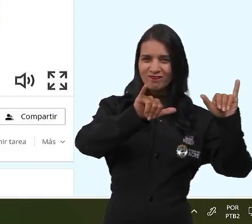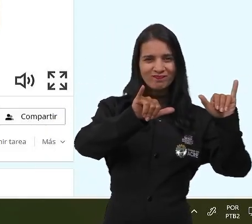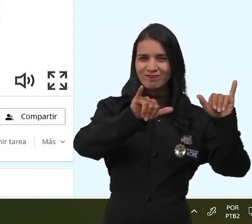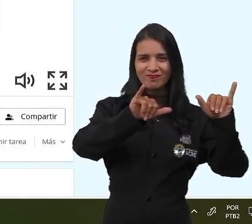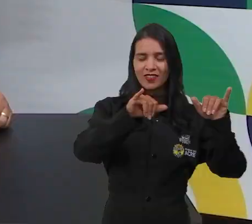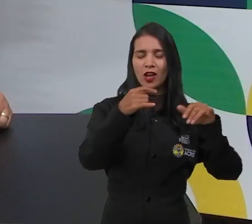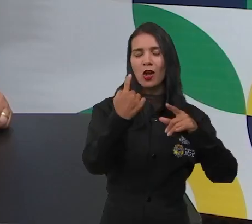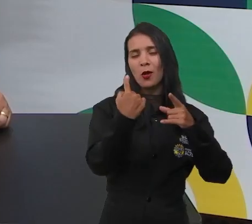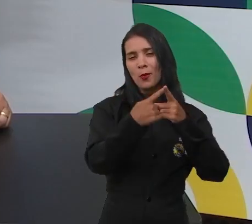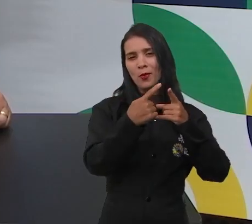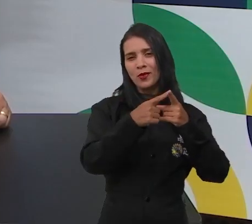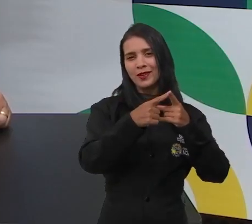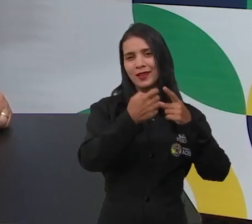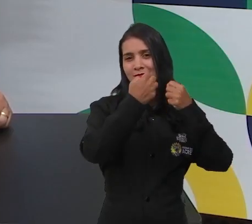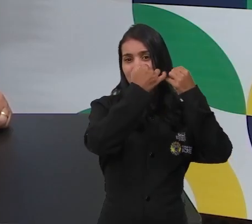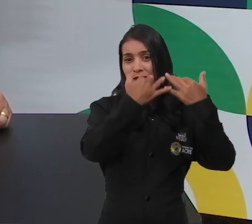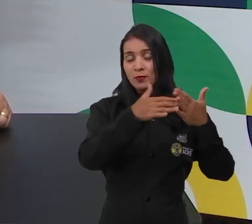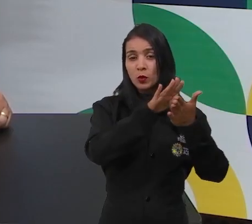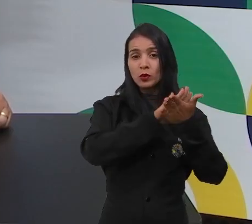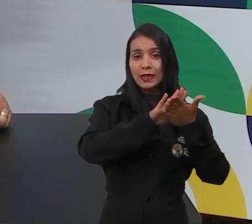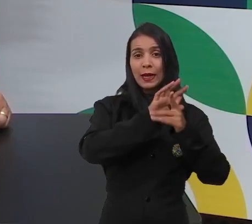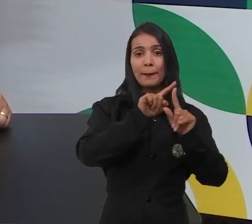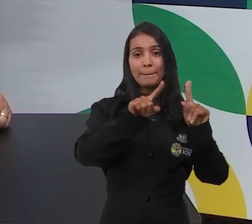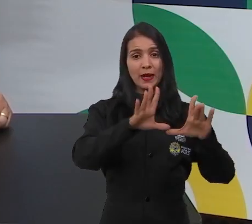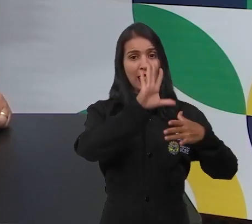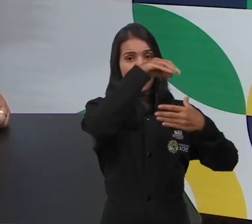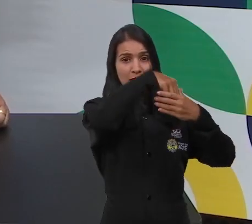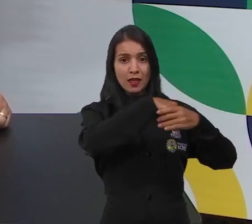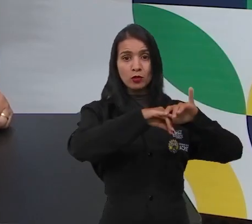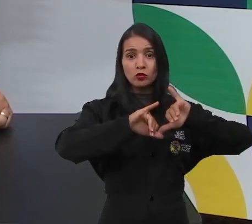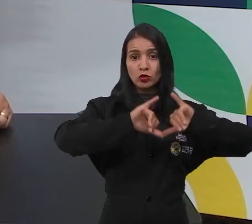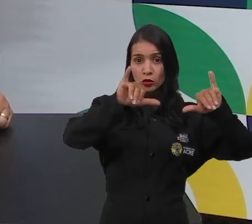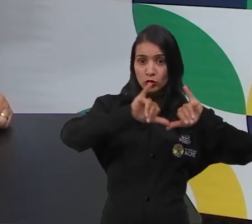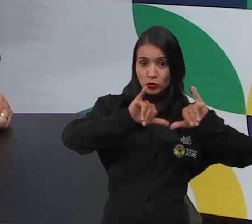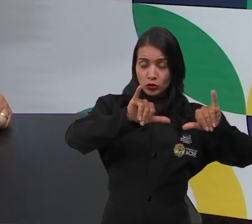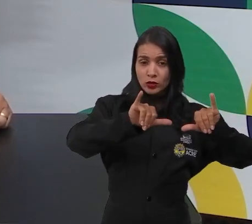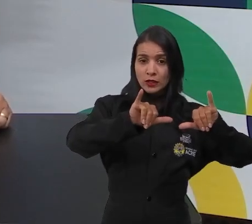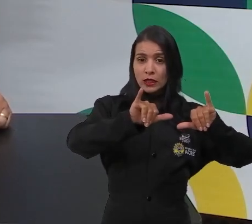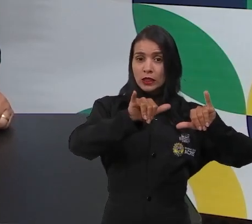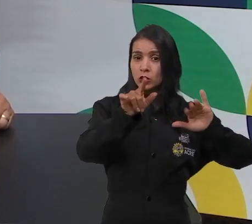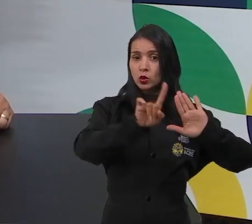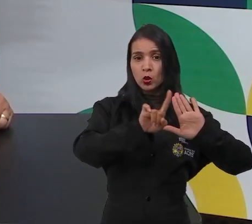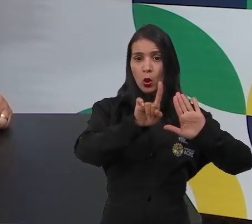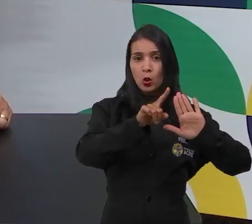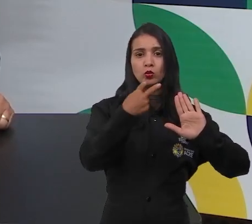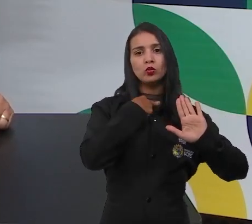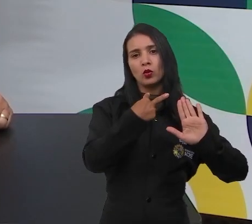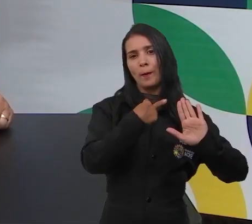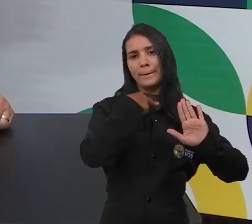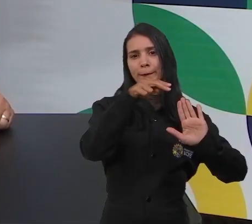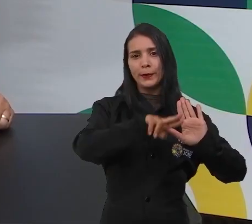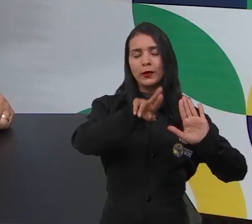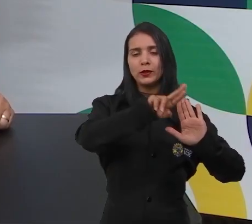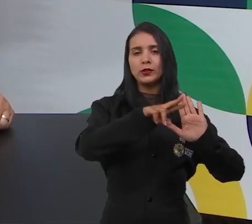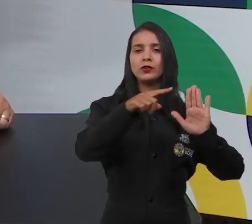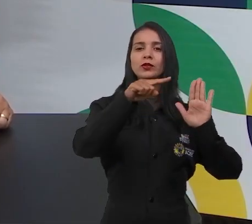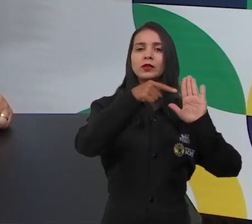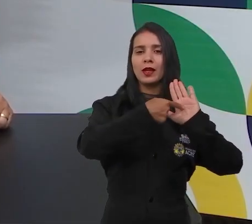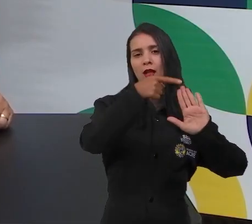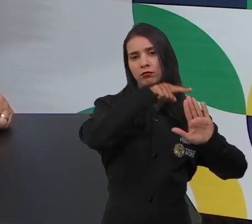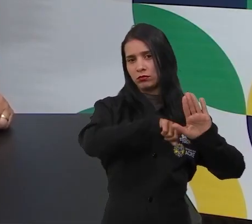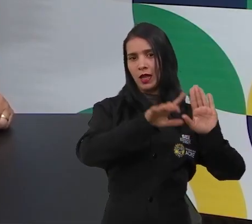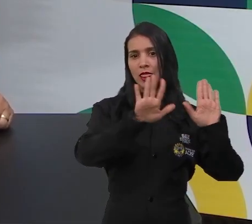trabalhou notícia, mas notícia é um gênero que se preocupa com a verdade. Então, ela não pode ser escrita em linguagem